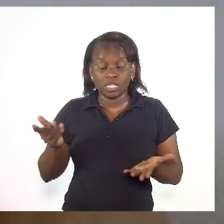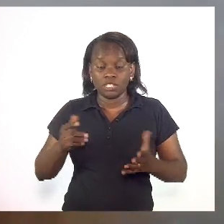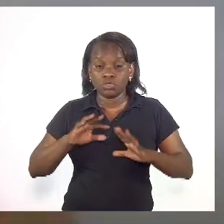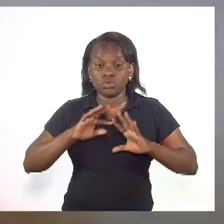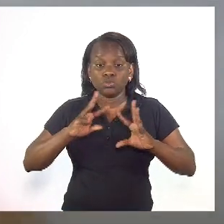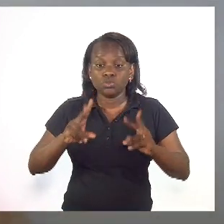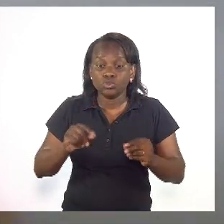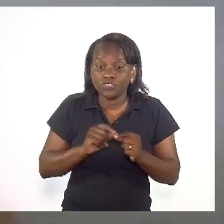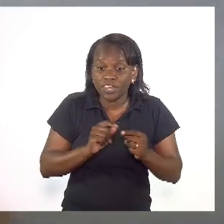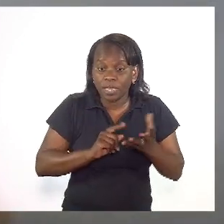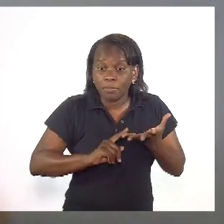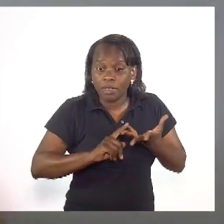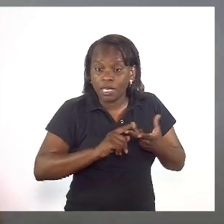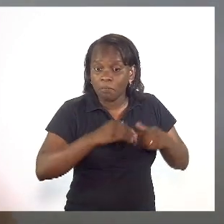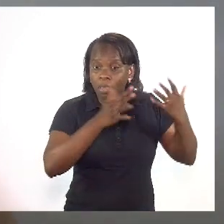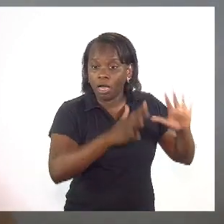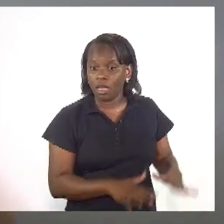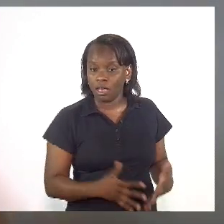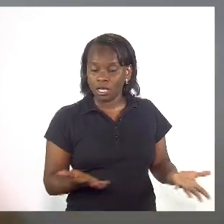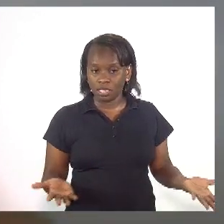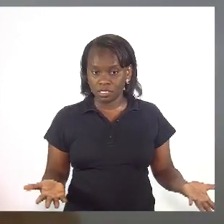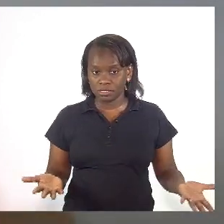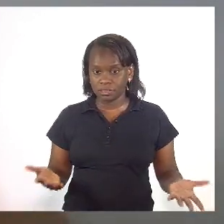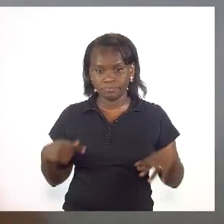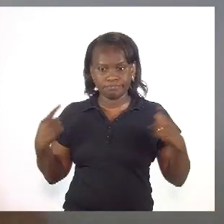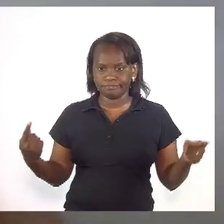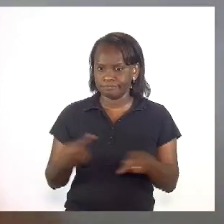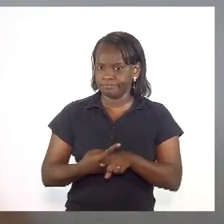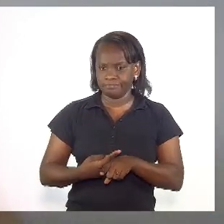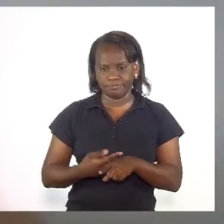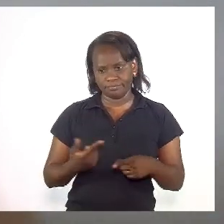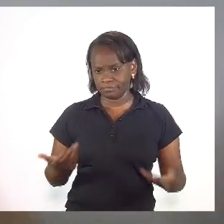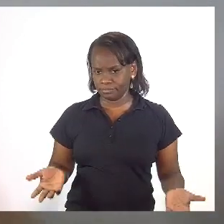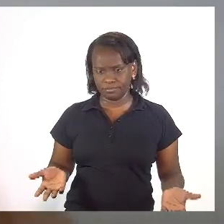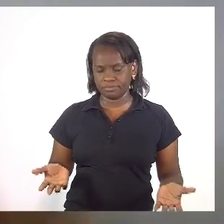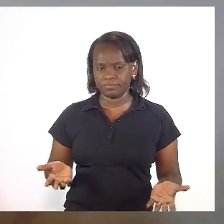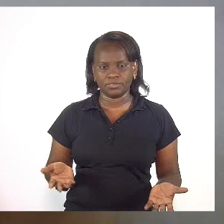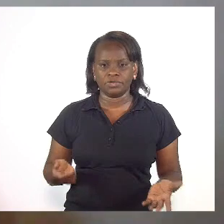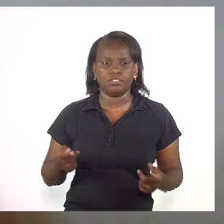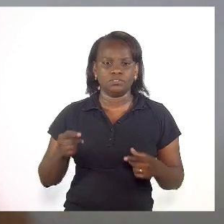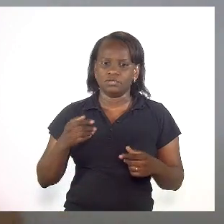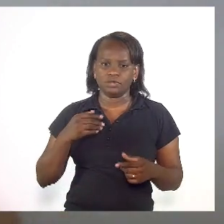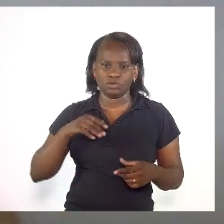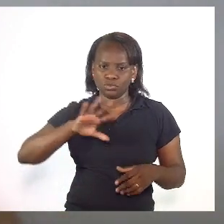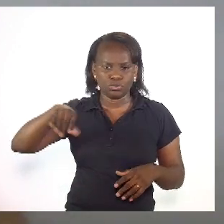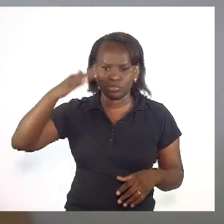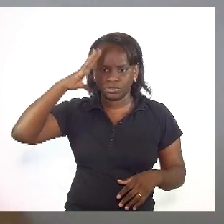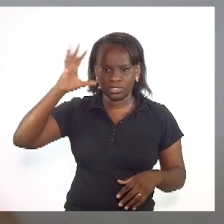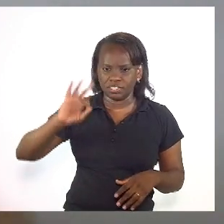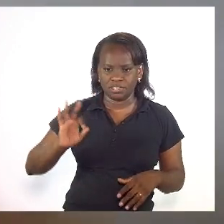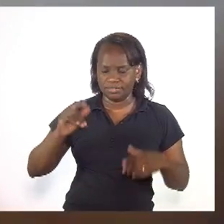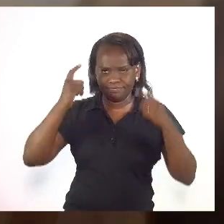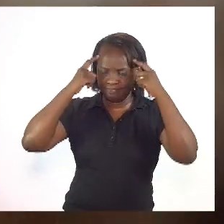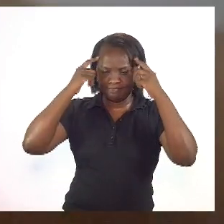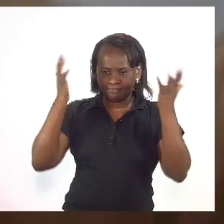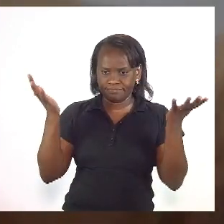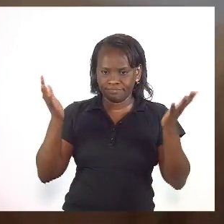desfazer tudo isto. Quer dizer, é um contrassenso que não cabe na cabeça de ninguém.